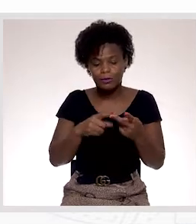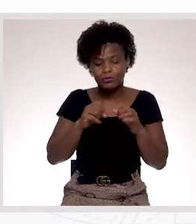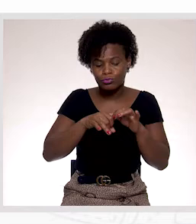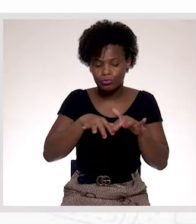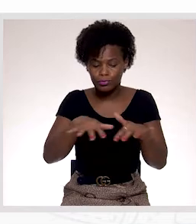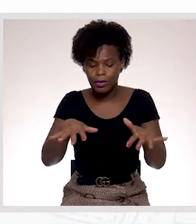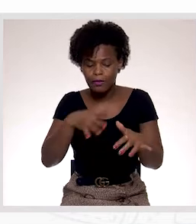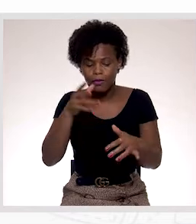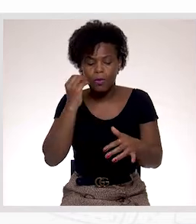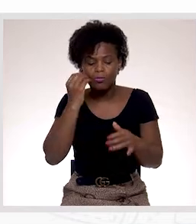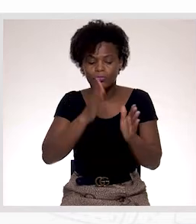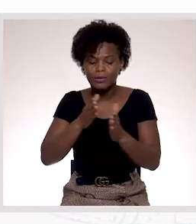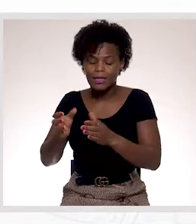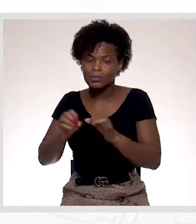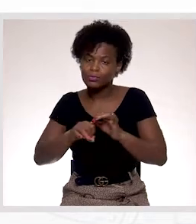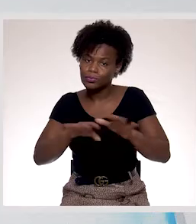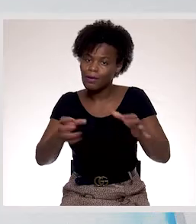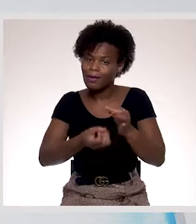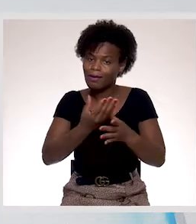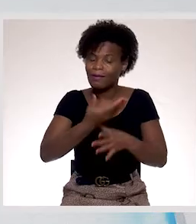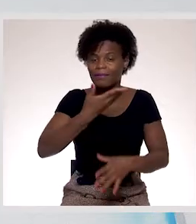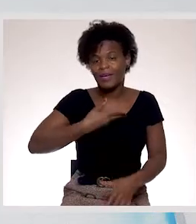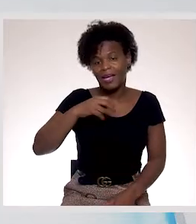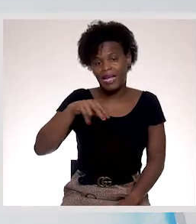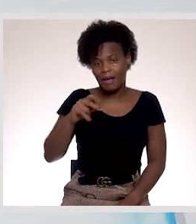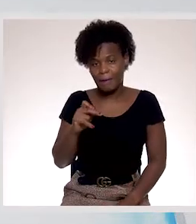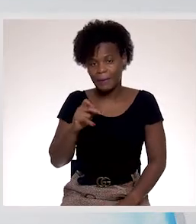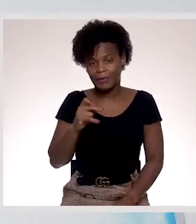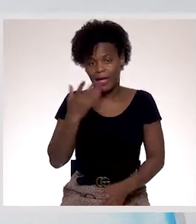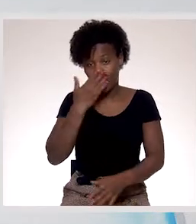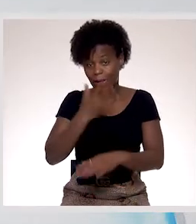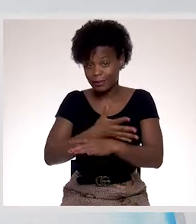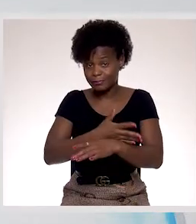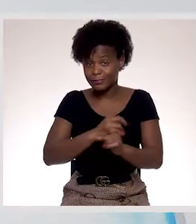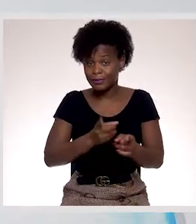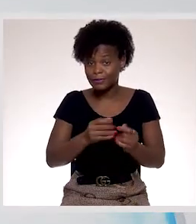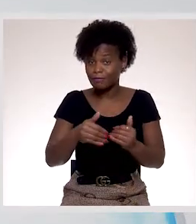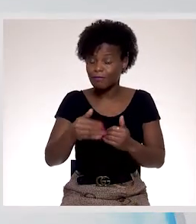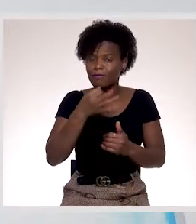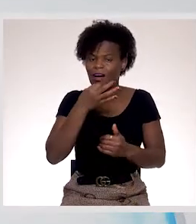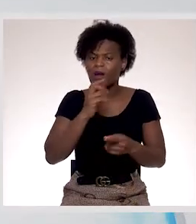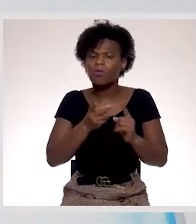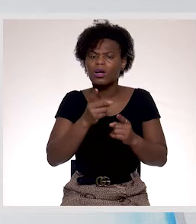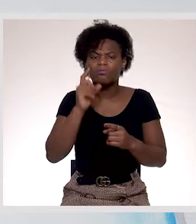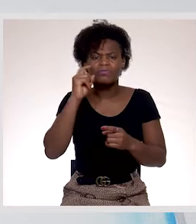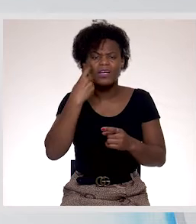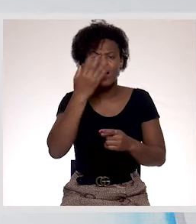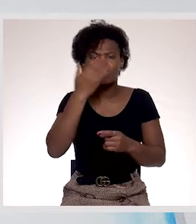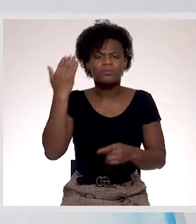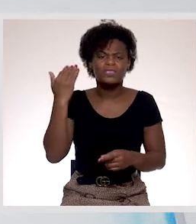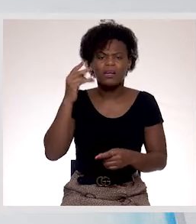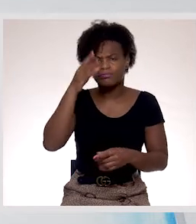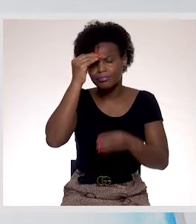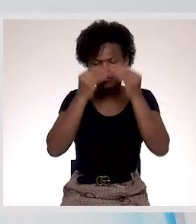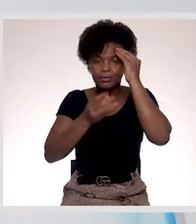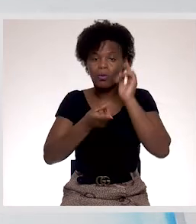reprodução ou a replicação do DNA. Antes de iniciar a nossa aula de hoje, iremos falar sobre aquilo que aprendemos na aula